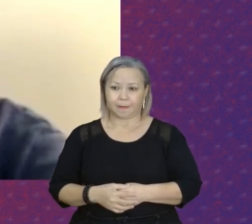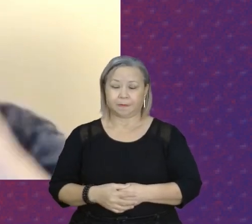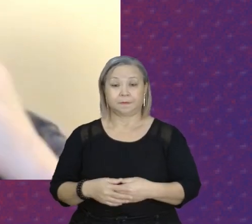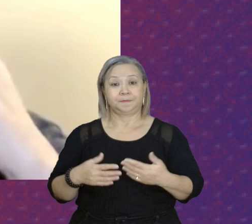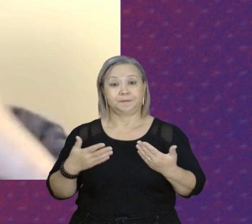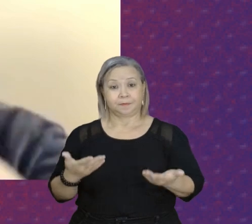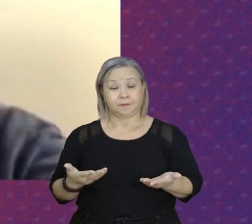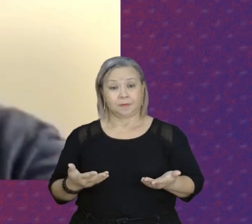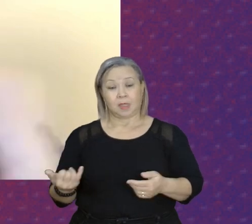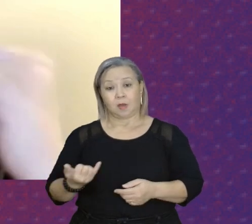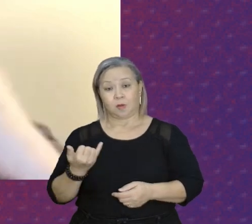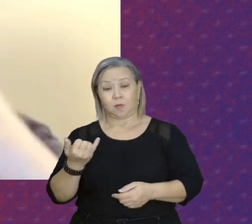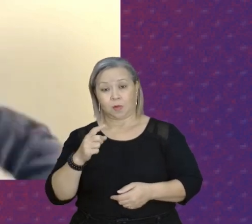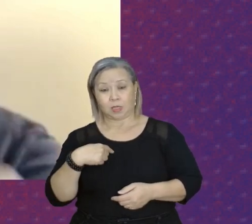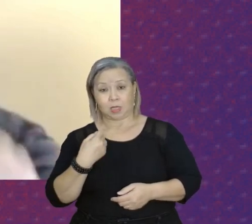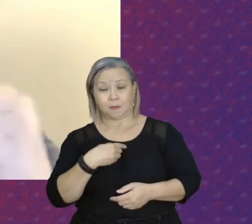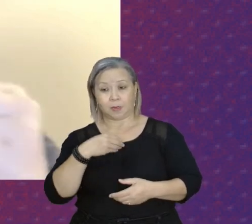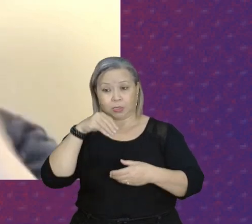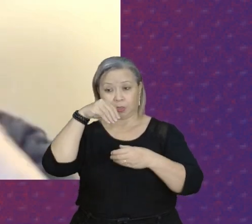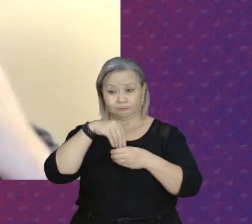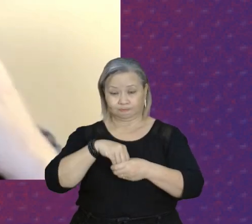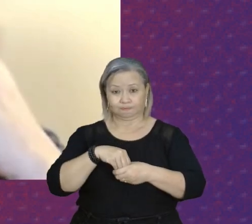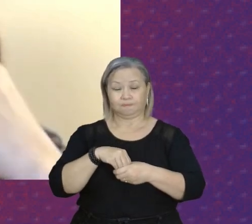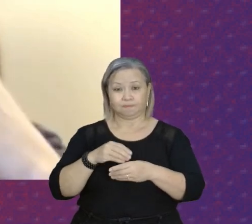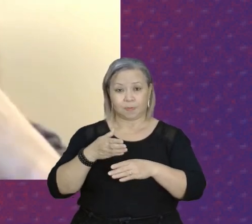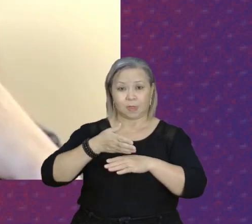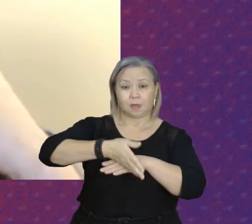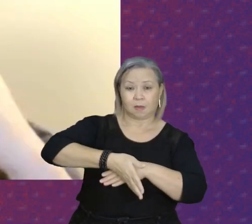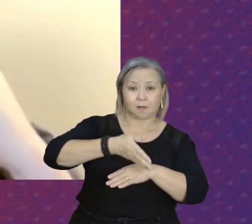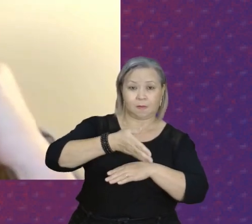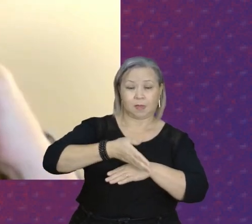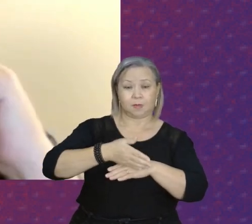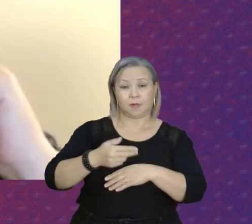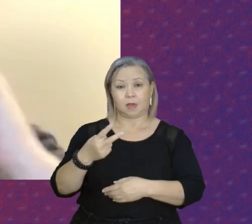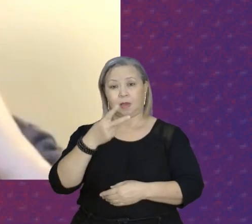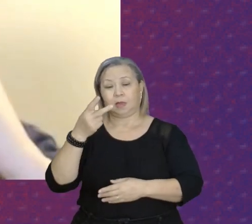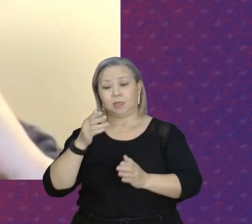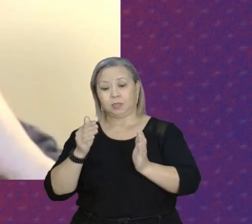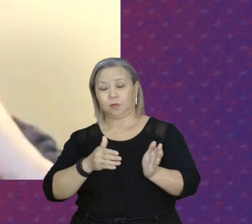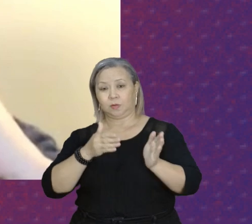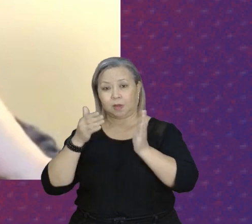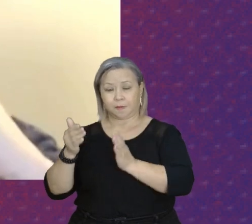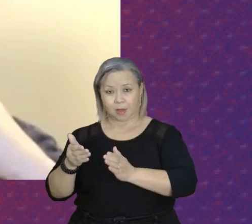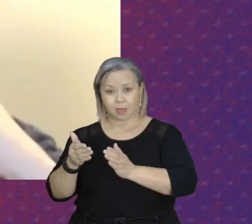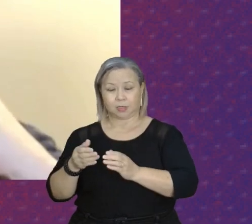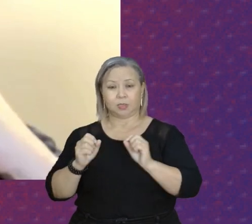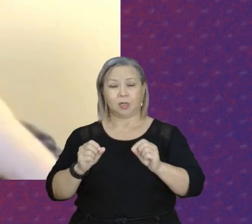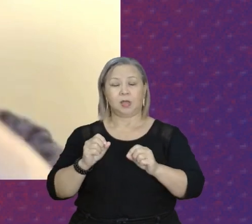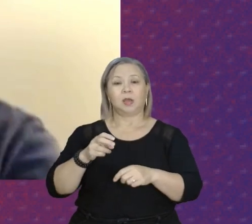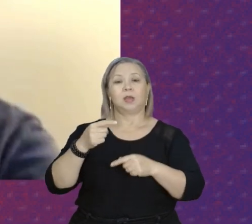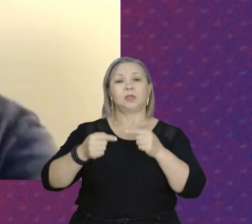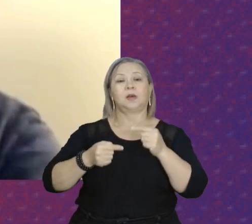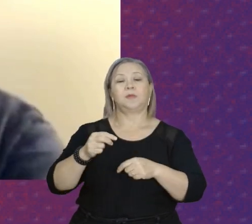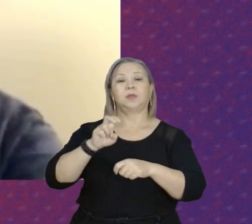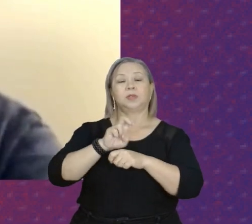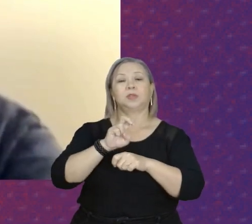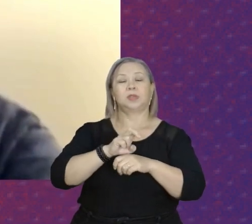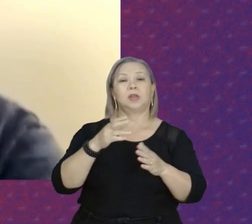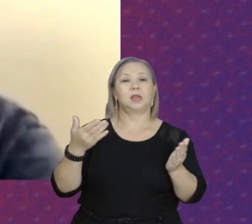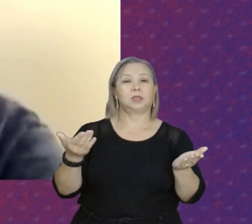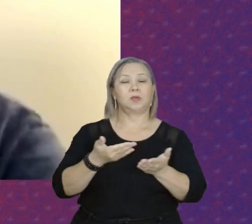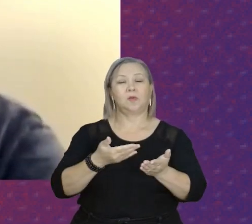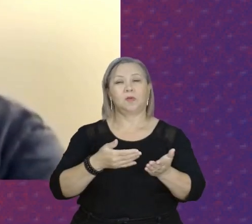então, importante para a gente entrar nessa segunda parte, que é sobre a política de creches hoje e os caminhos